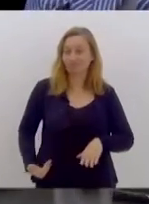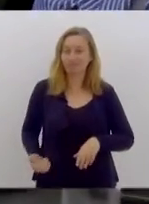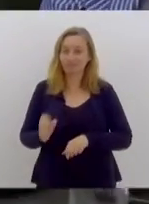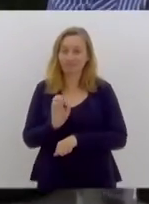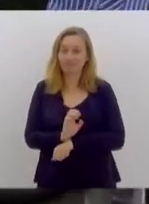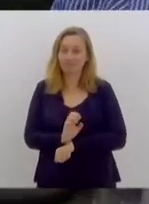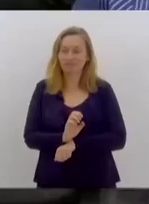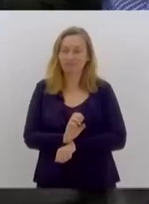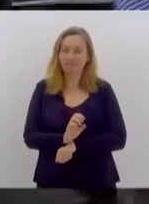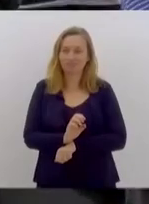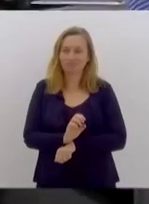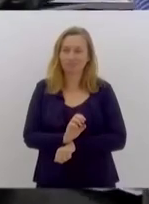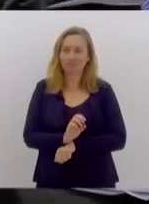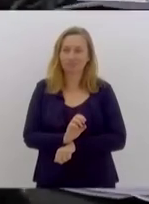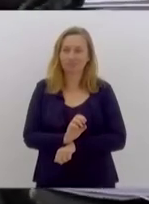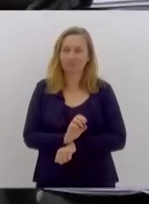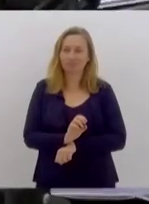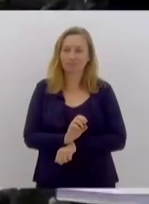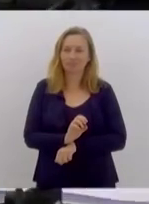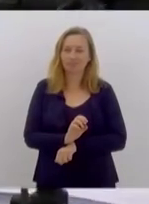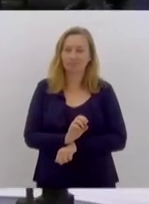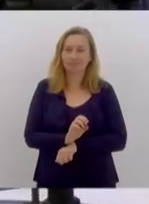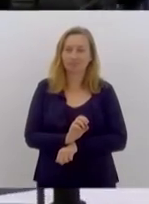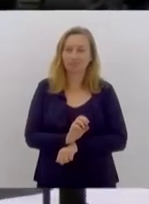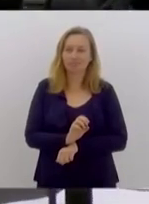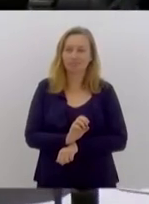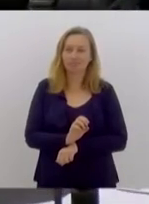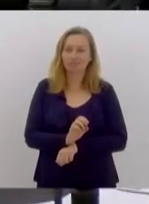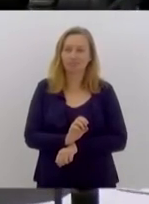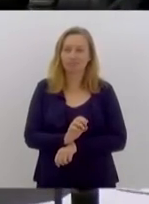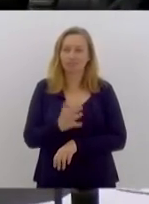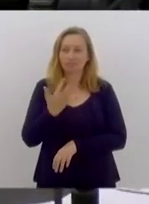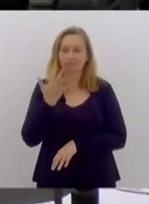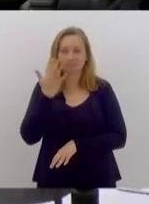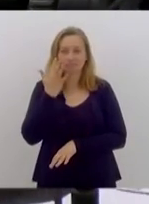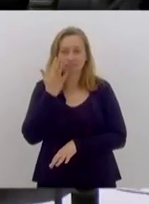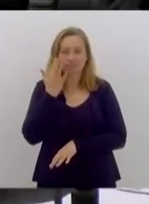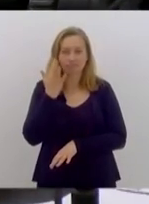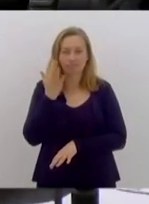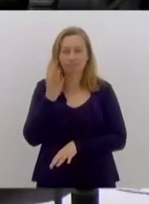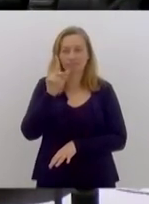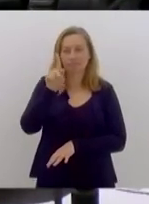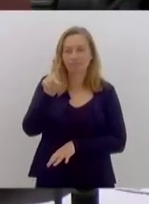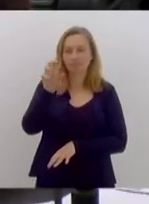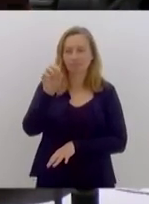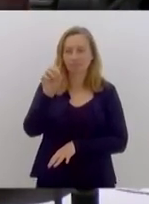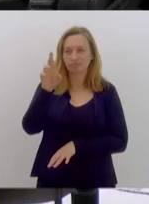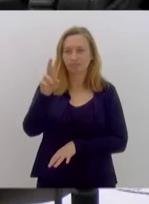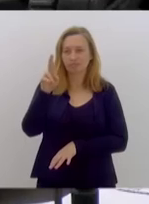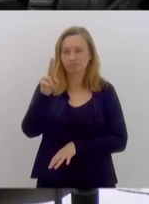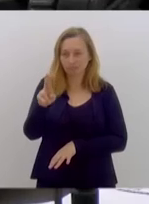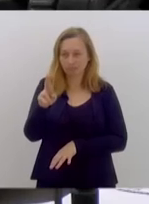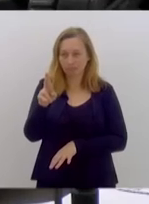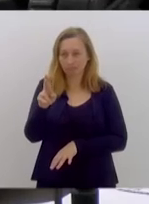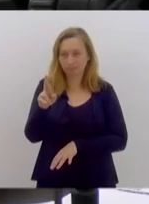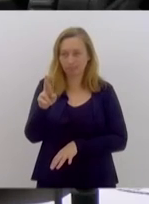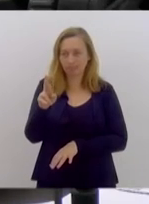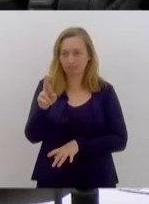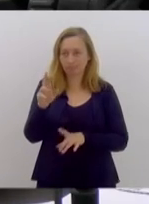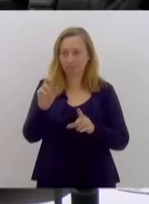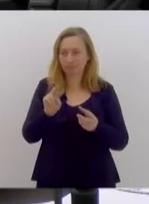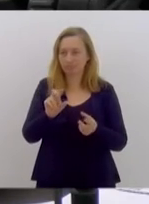estava em topor em relação ao tema o sinônimo de topor é dormente então